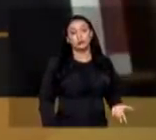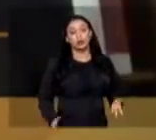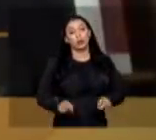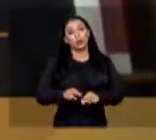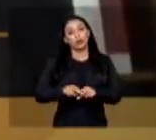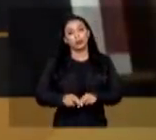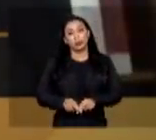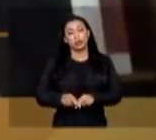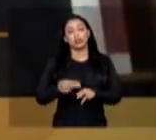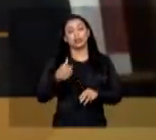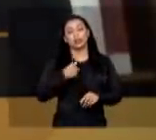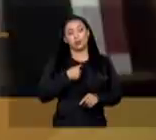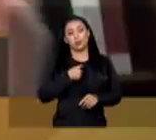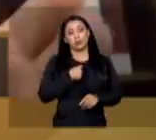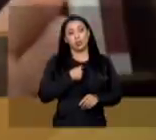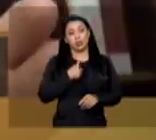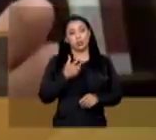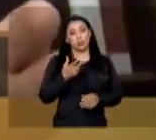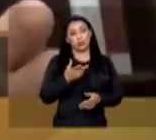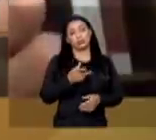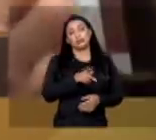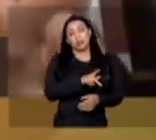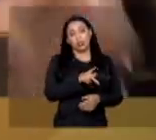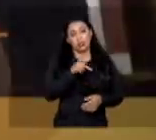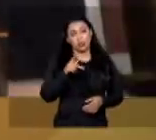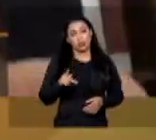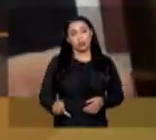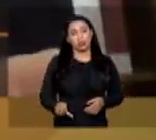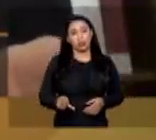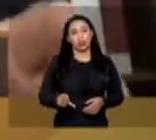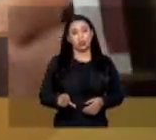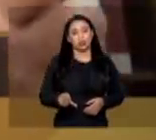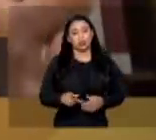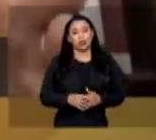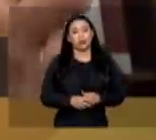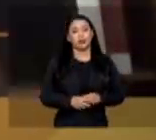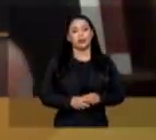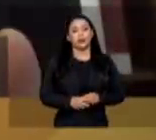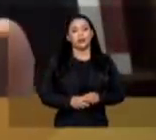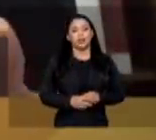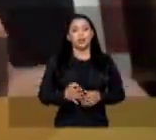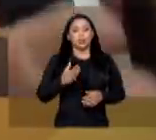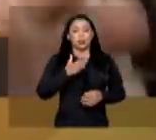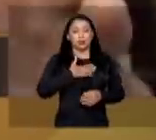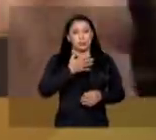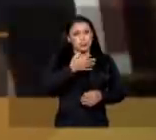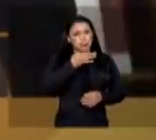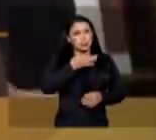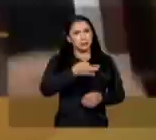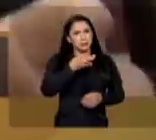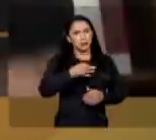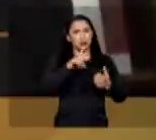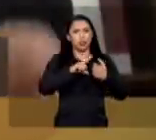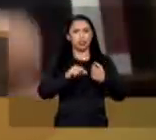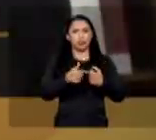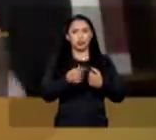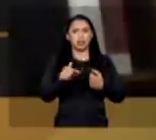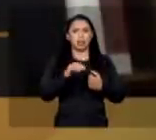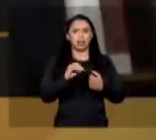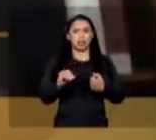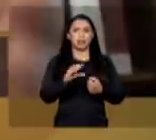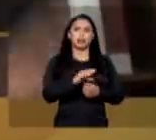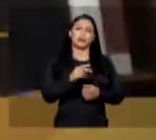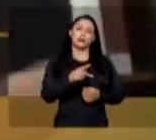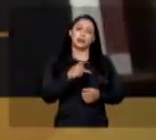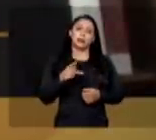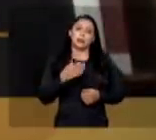essa razão, senhor presidente, e tendo em conta a dicção, e a meu ver é clara, do artigo 70 do Código de Processo